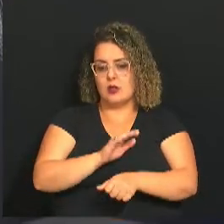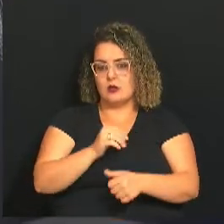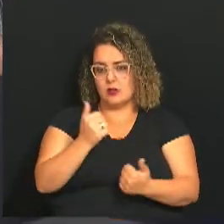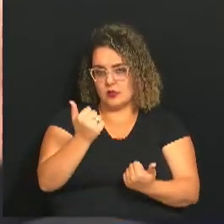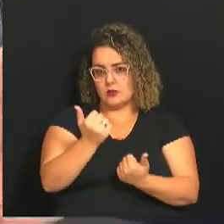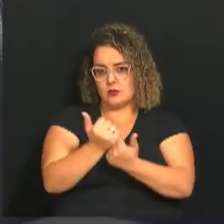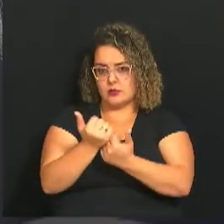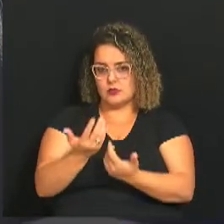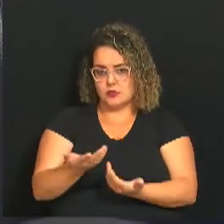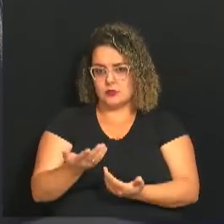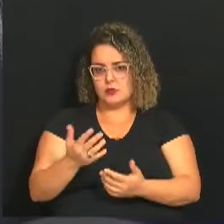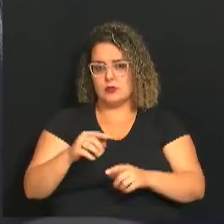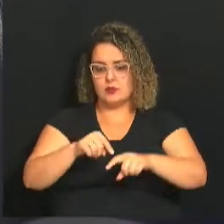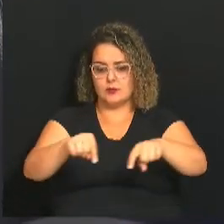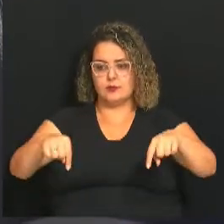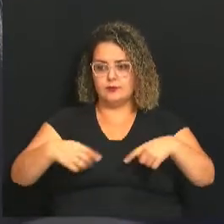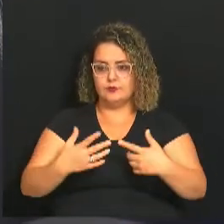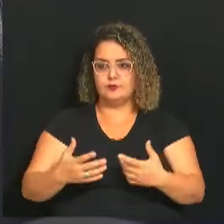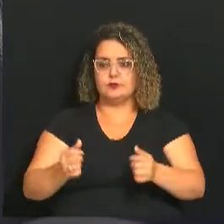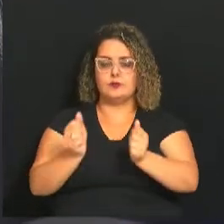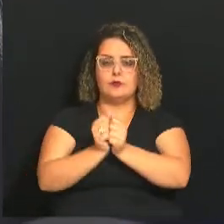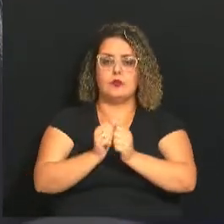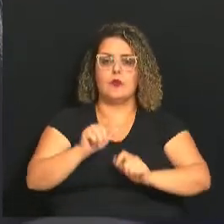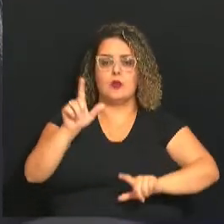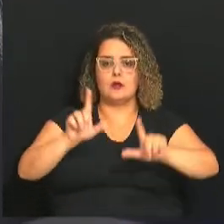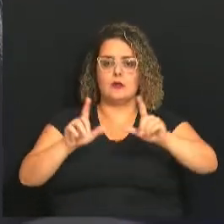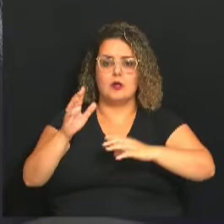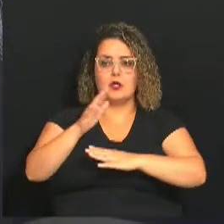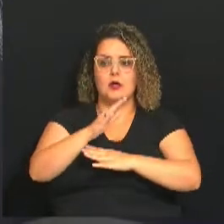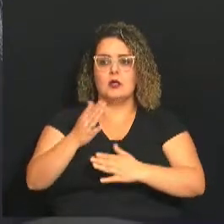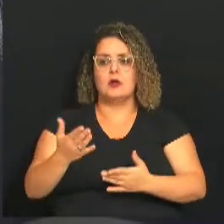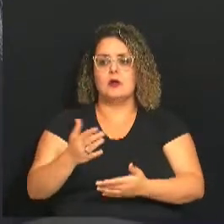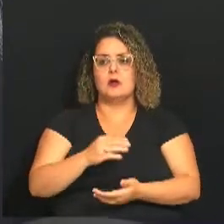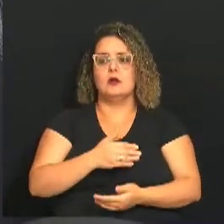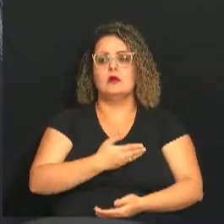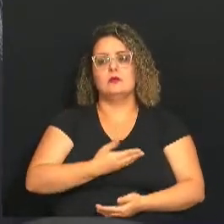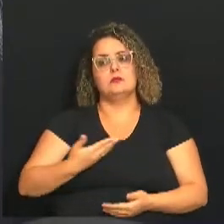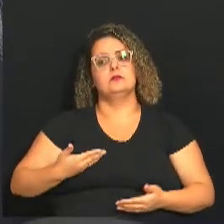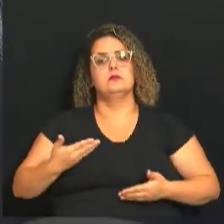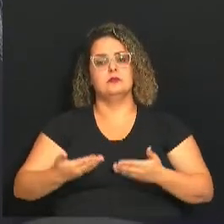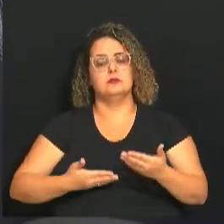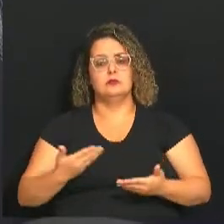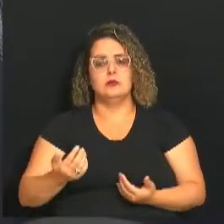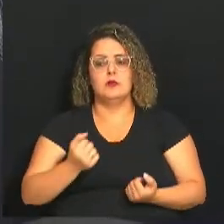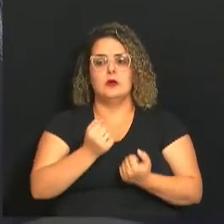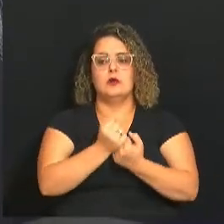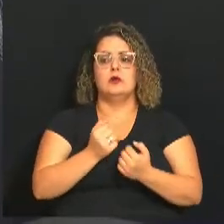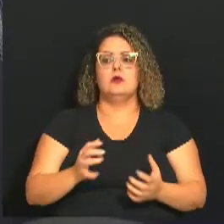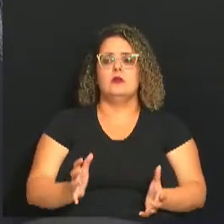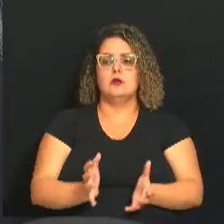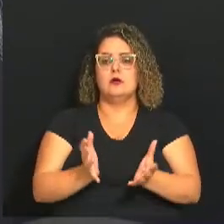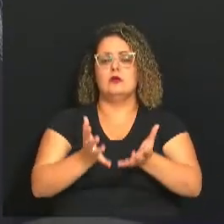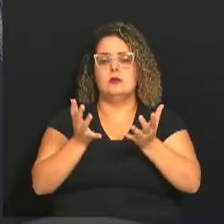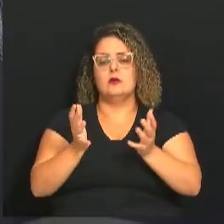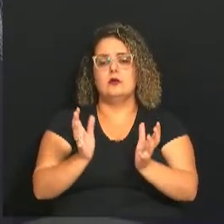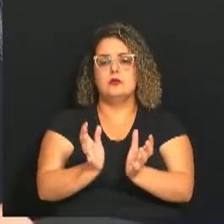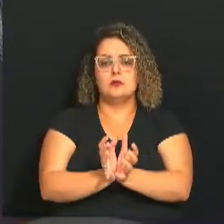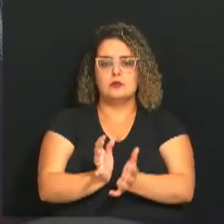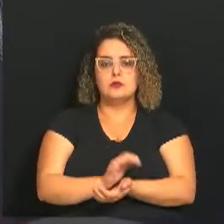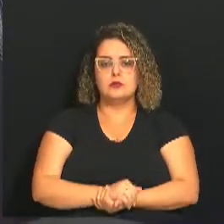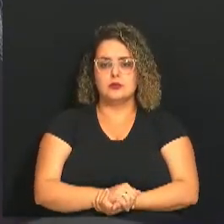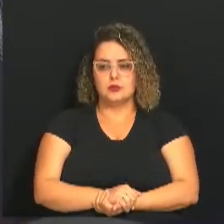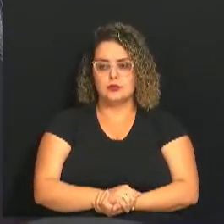a equipe aqui da TV Câmara, o pessoal do cerimonial aqui do apoio às comissões, nós faremos aqui